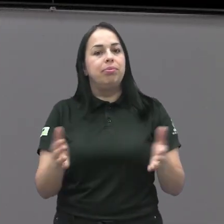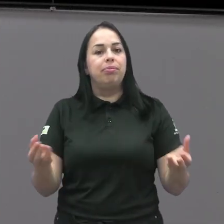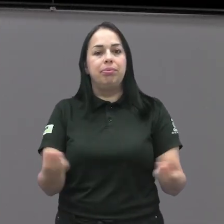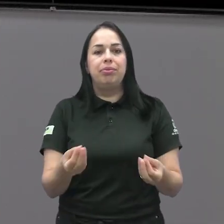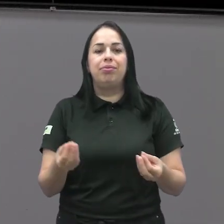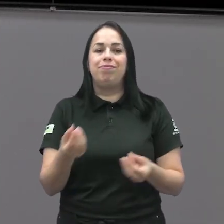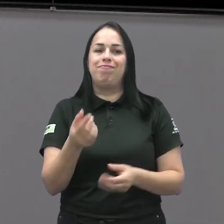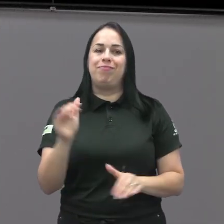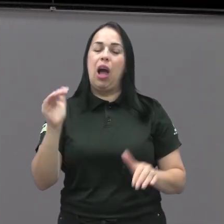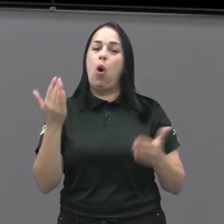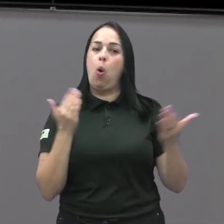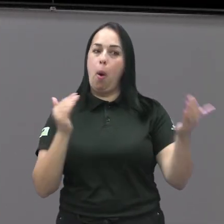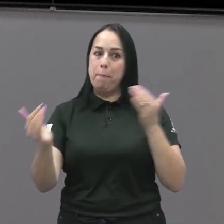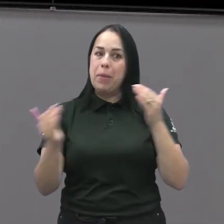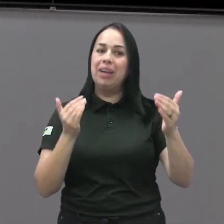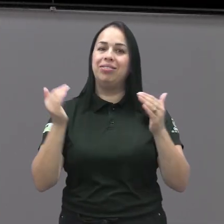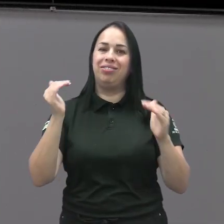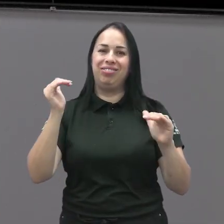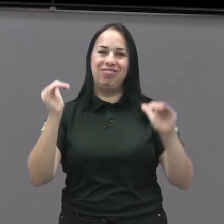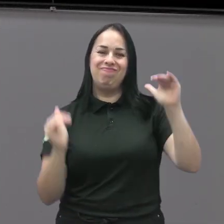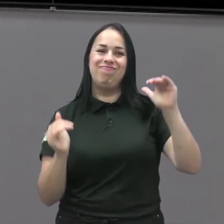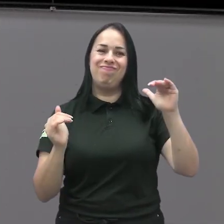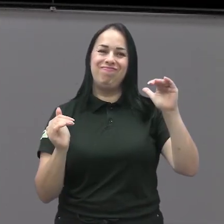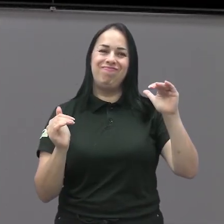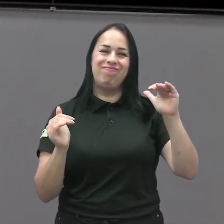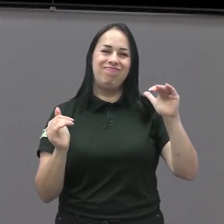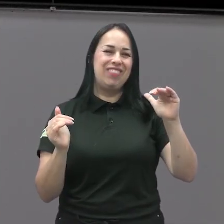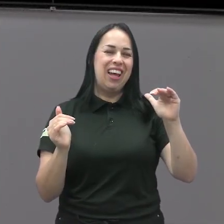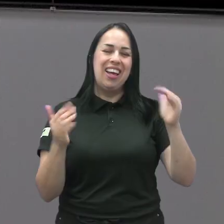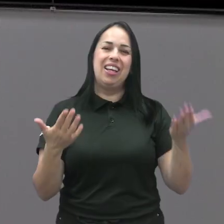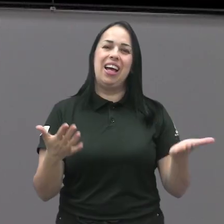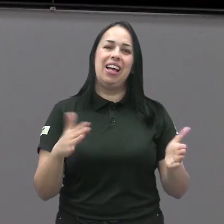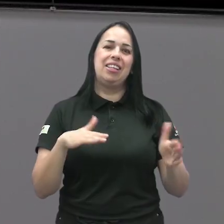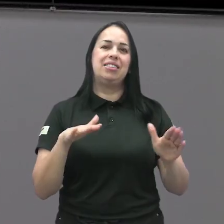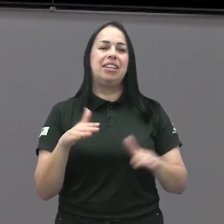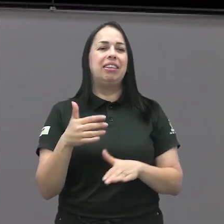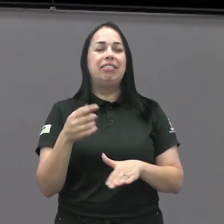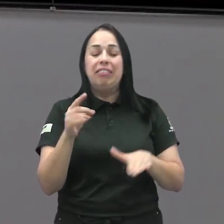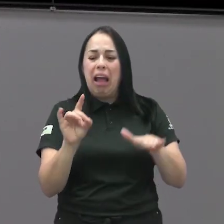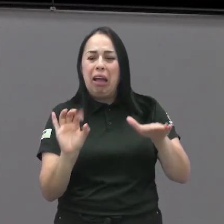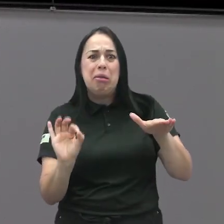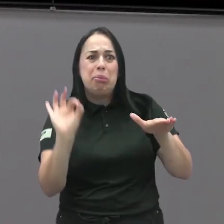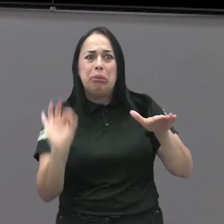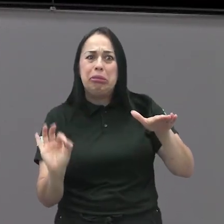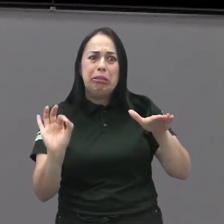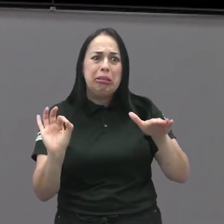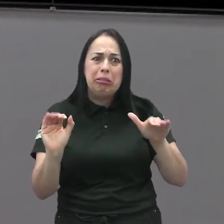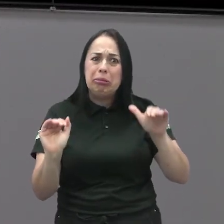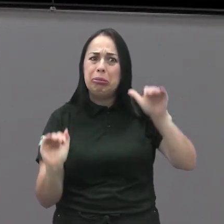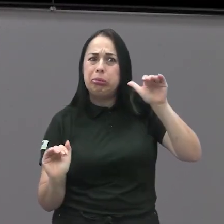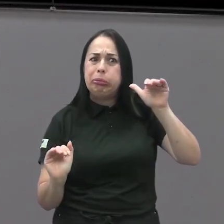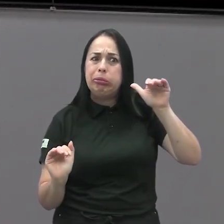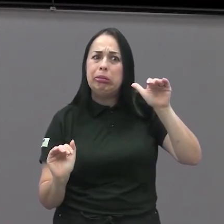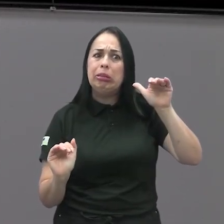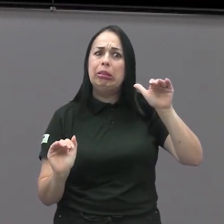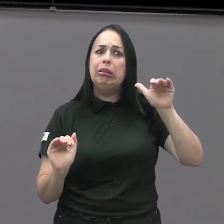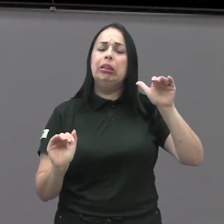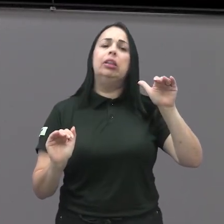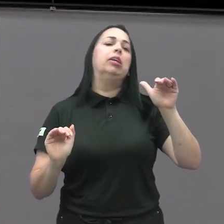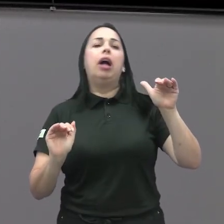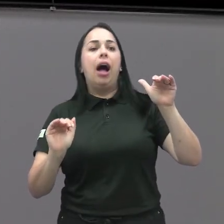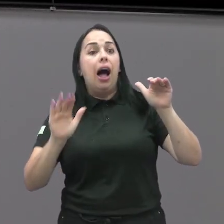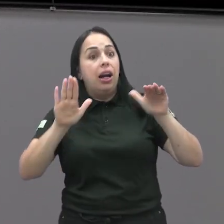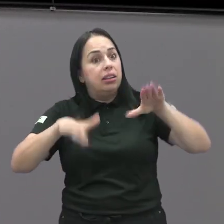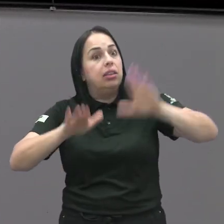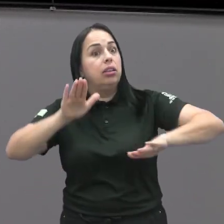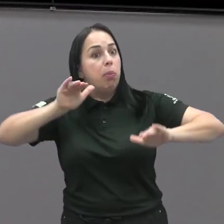era muito abaixo. Acho que a gente não pode nem dizer, talvez uns 10% do que o masculino ganhava, às